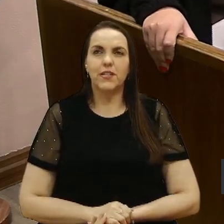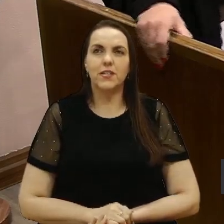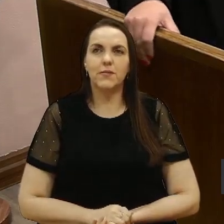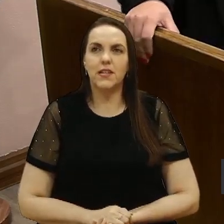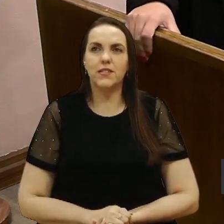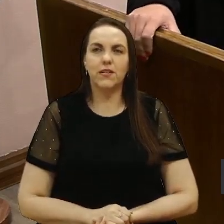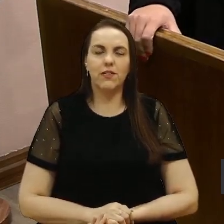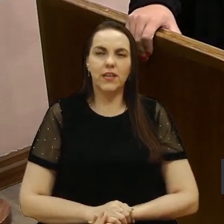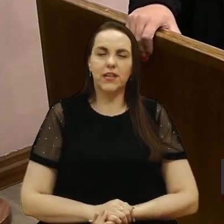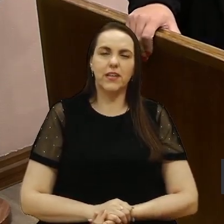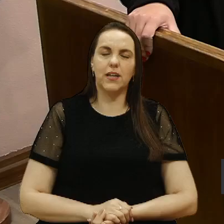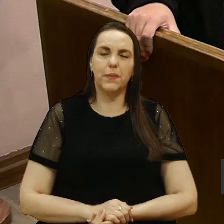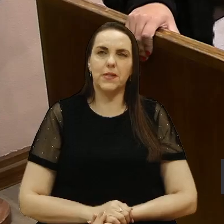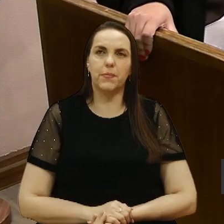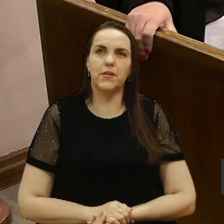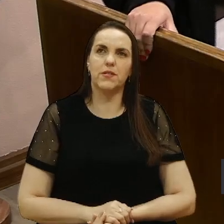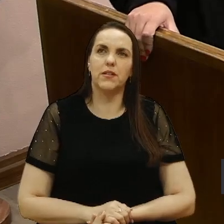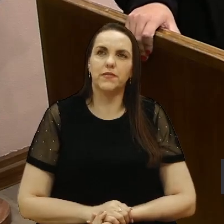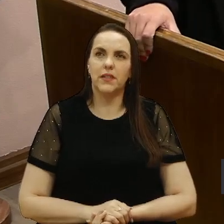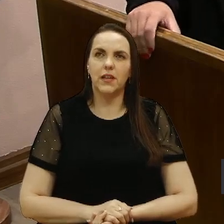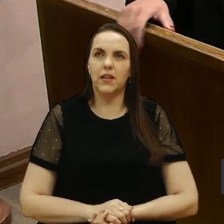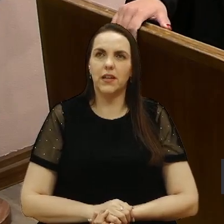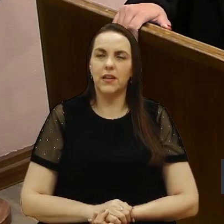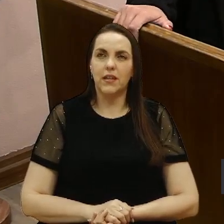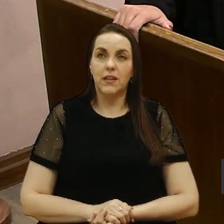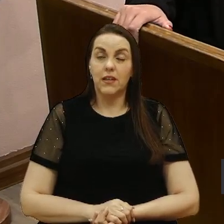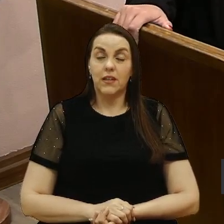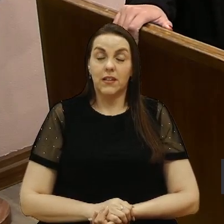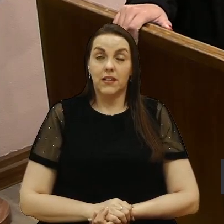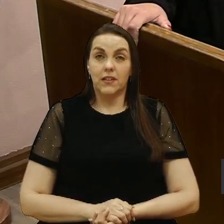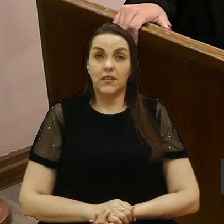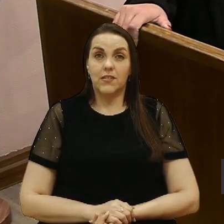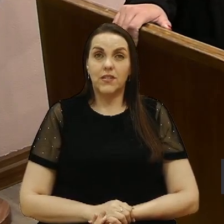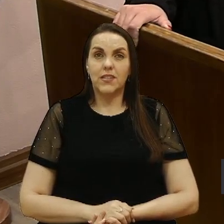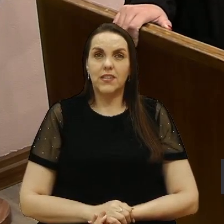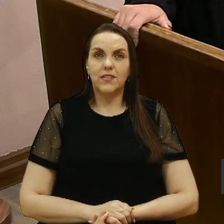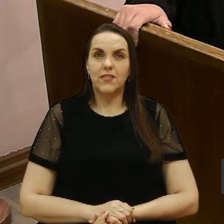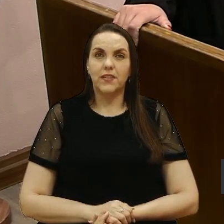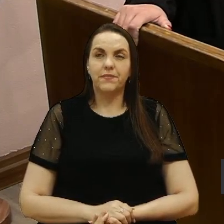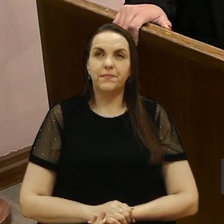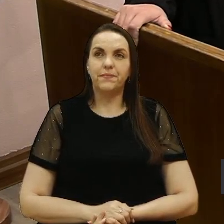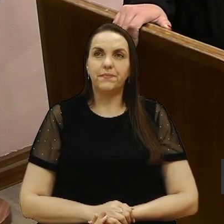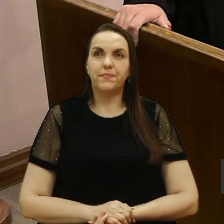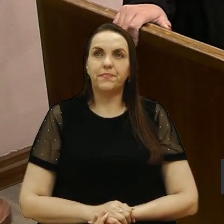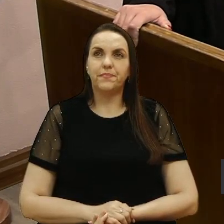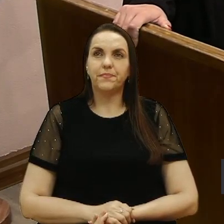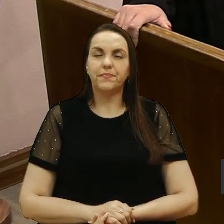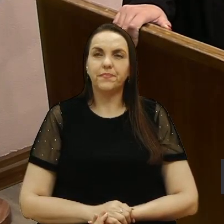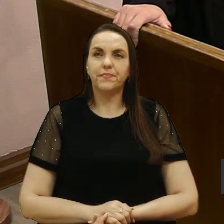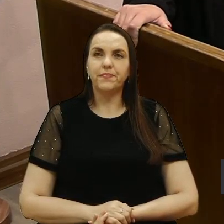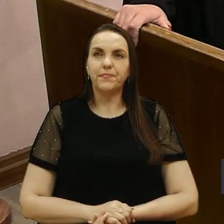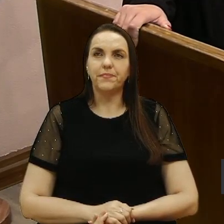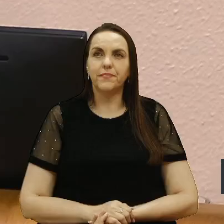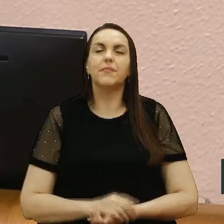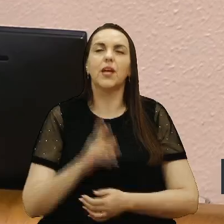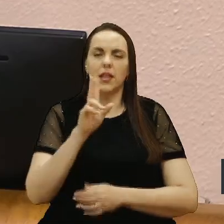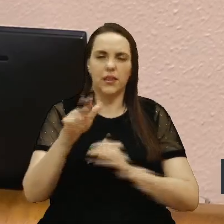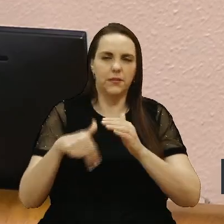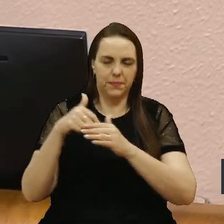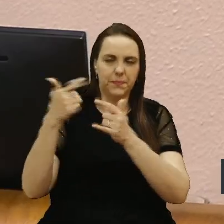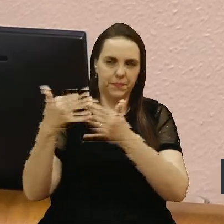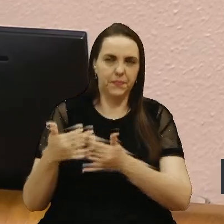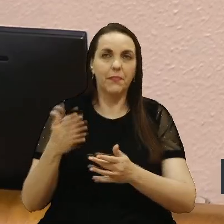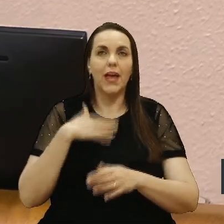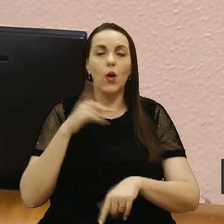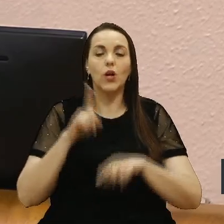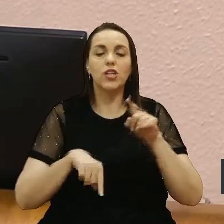Vereadora Estela, é importante dizer, tema essencial que a senhora traz na tribuna nessa manhã, que eu estive numa atividade no Campos da Serra no